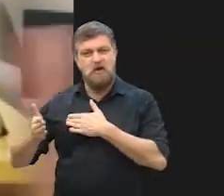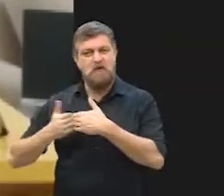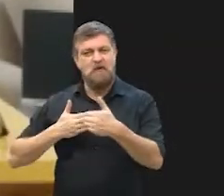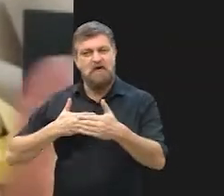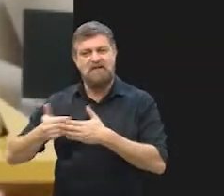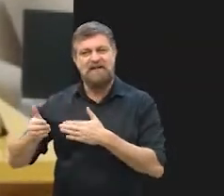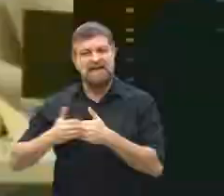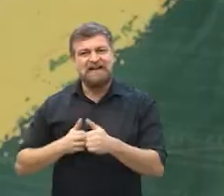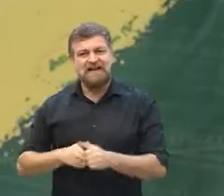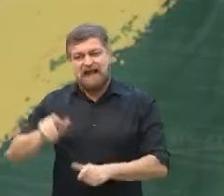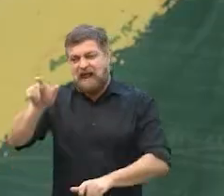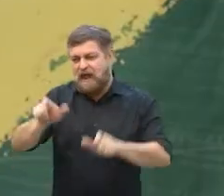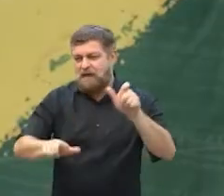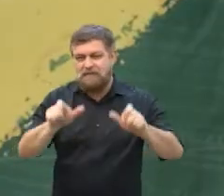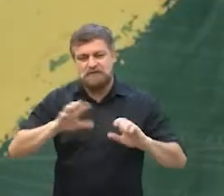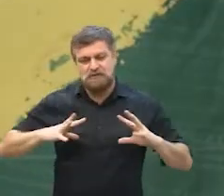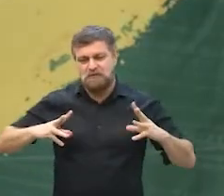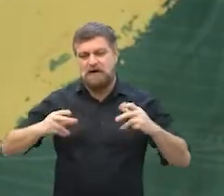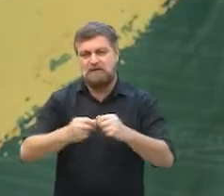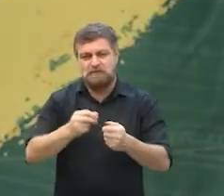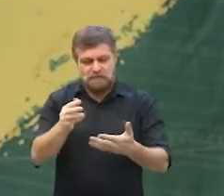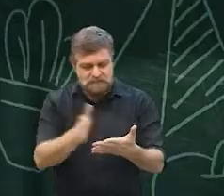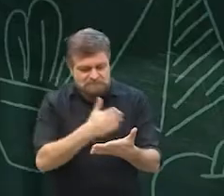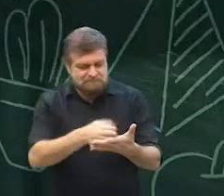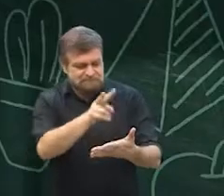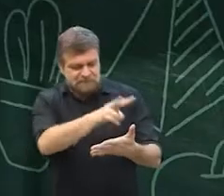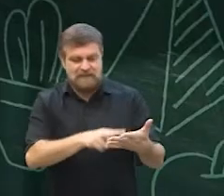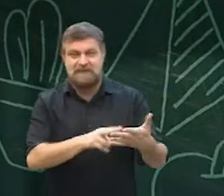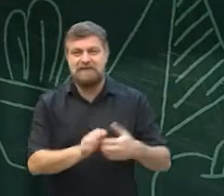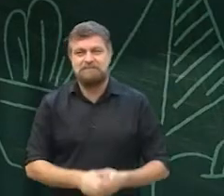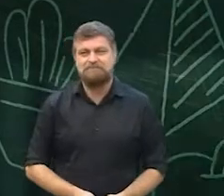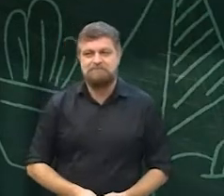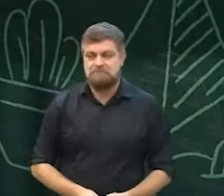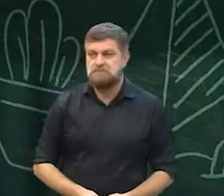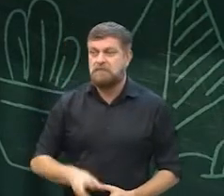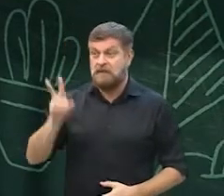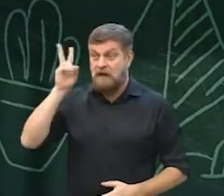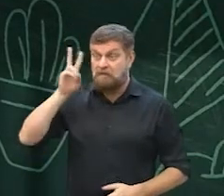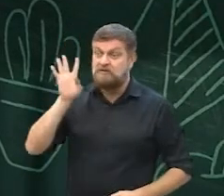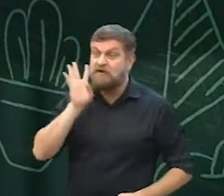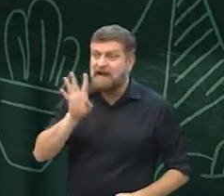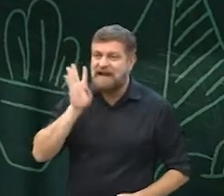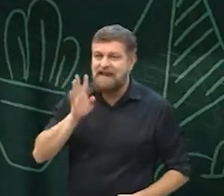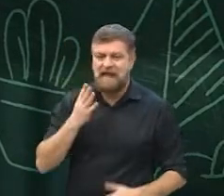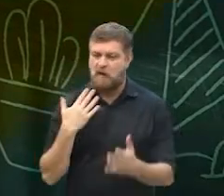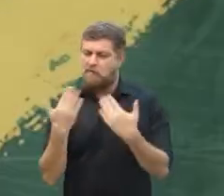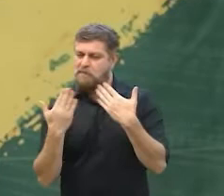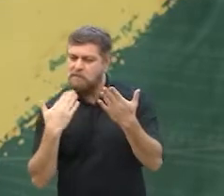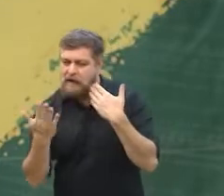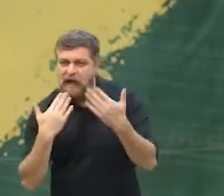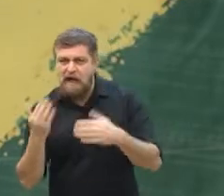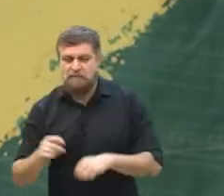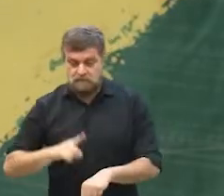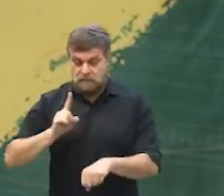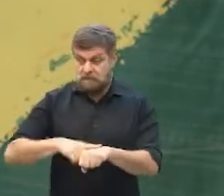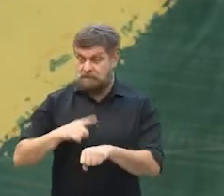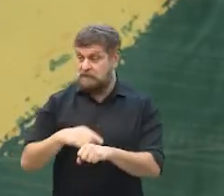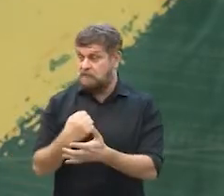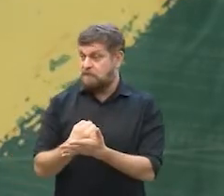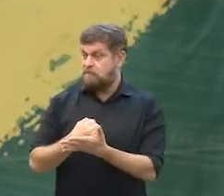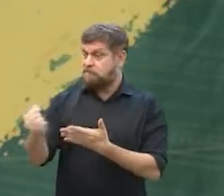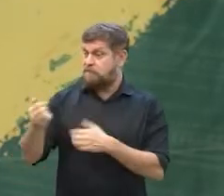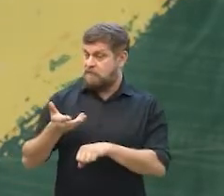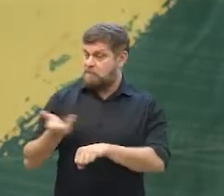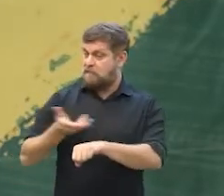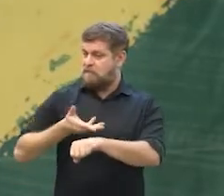qualquer espaço. Bom, professor Márcio Rabello, a história é tão legal, o papo está tão bacana que o tempo passou